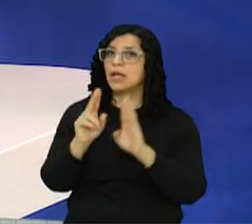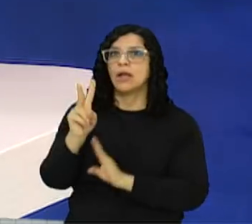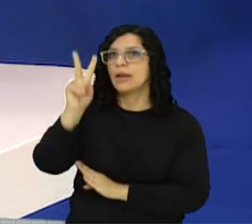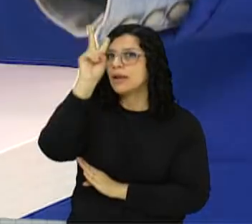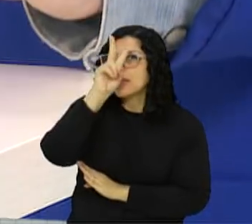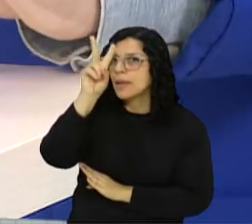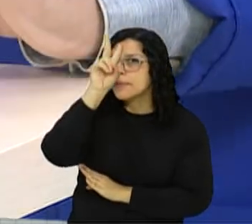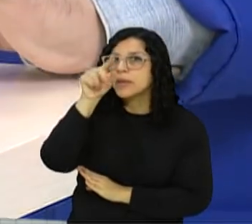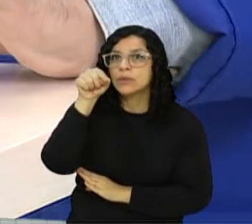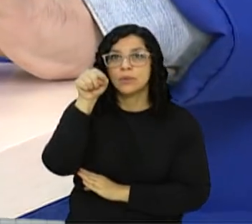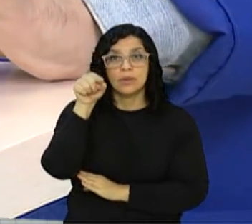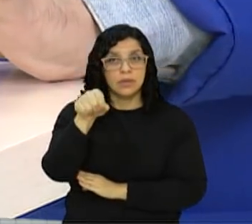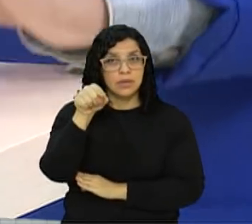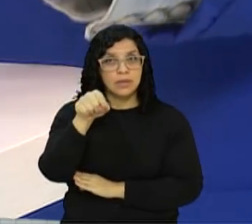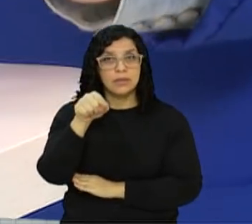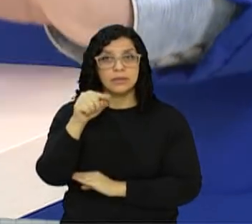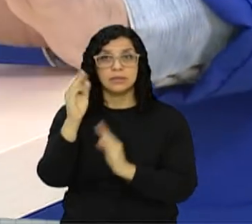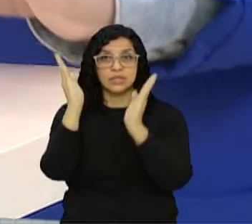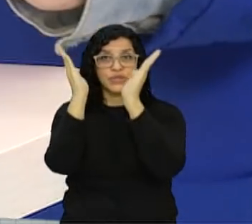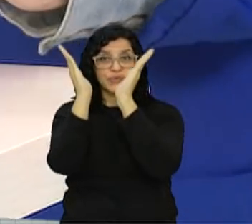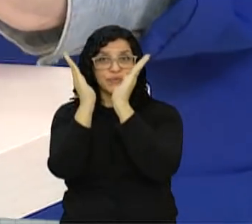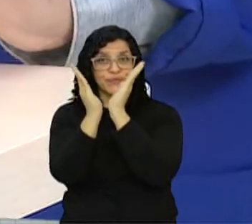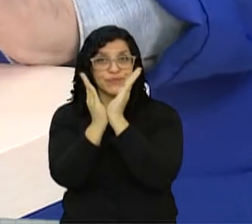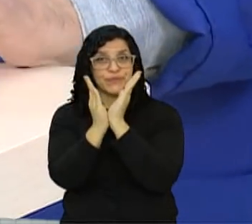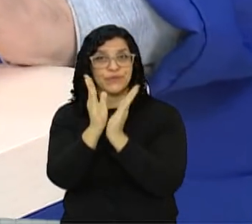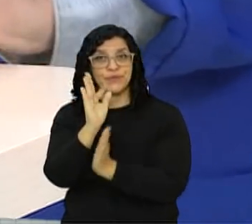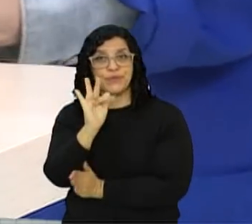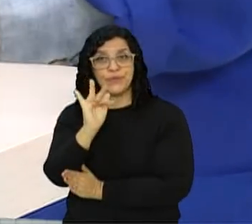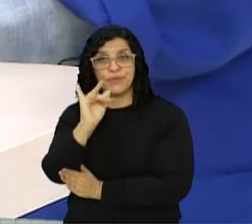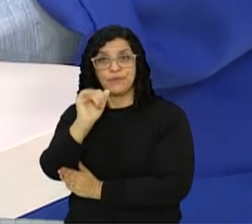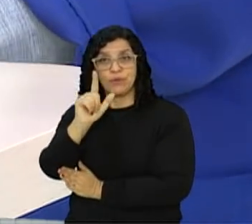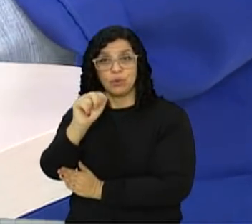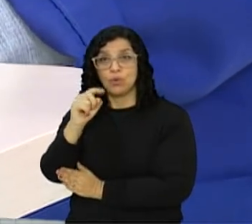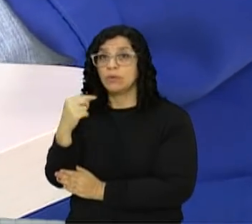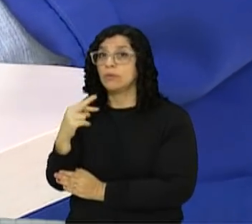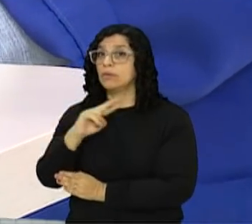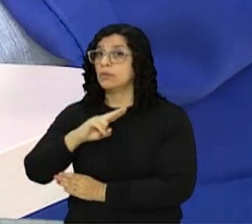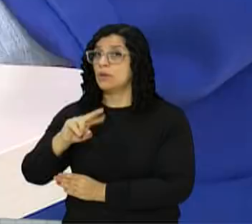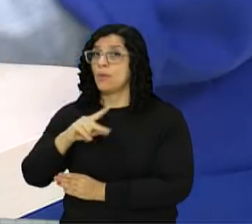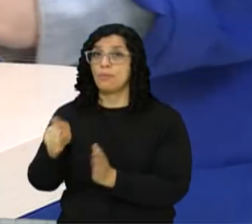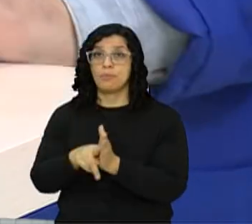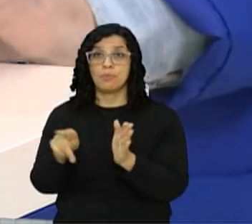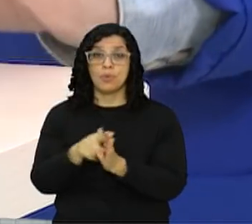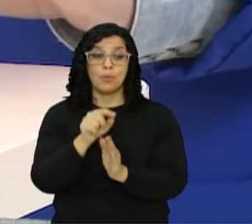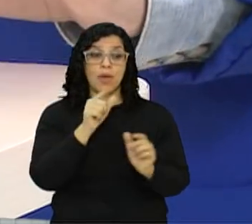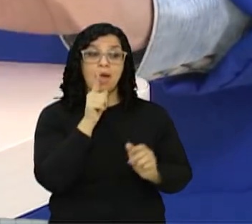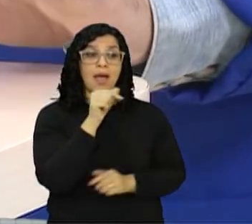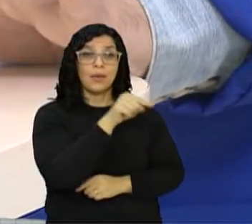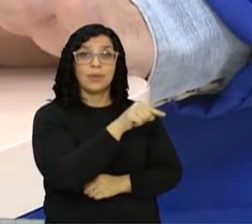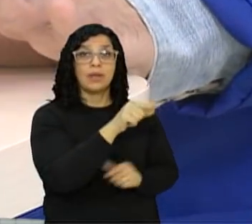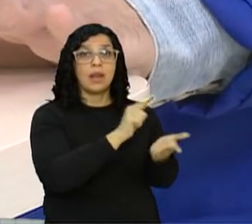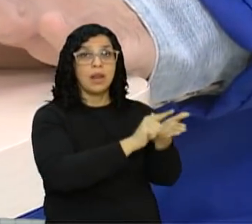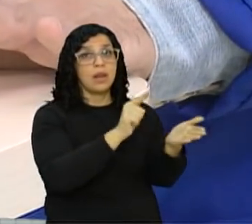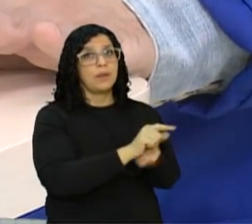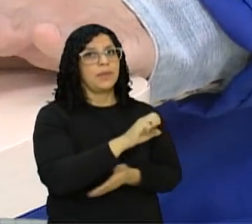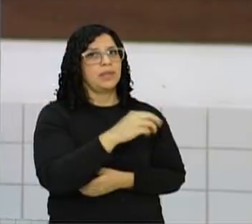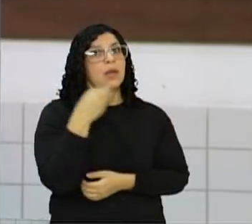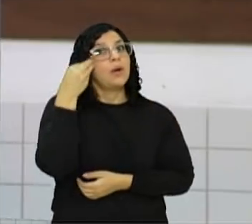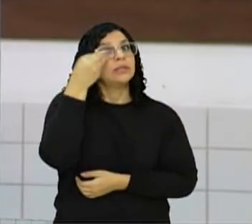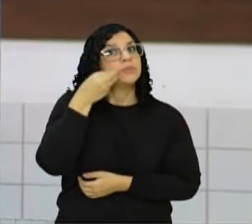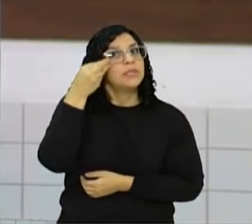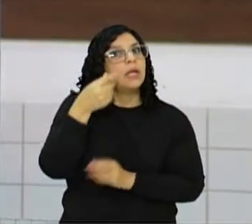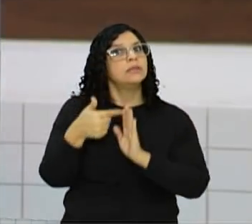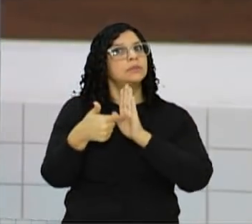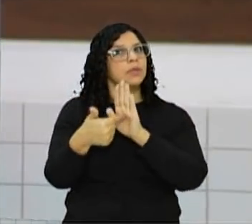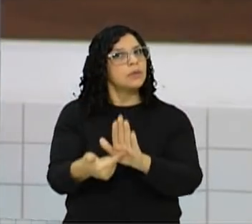Lembrando, este filtro não substitui o tratamento da água. Aqui a gente está fazendo uma